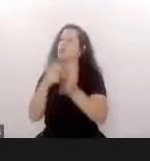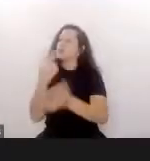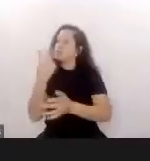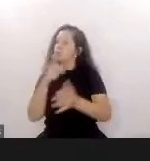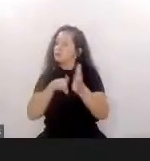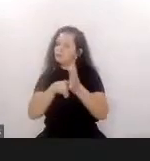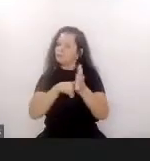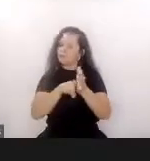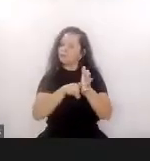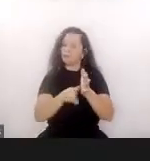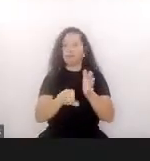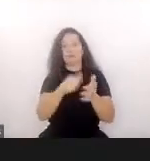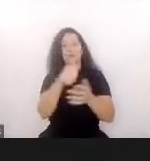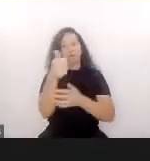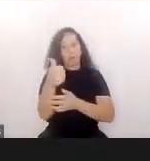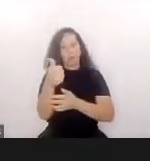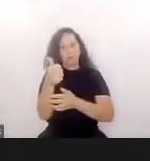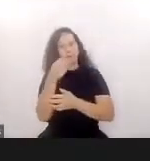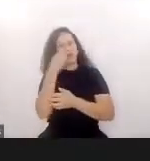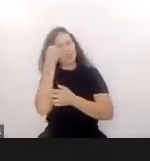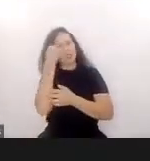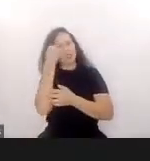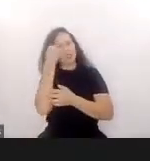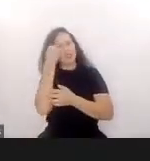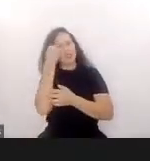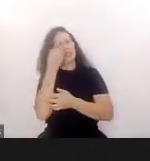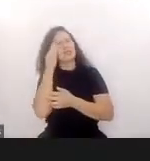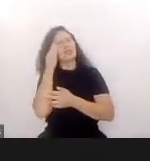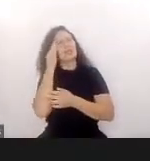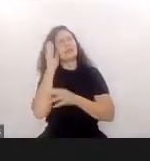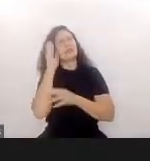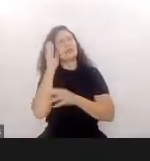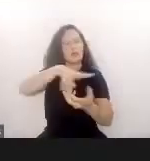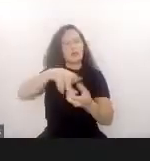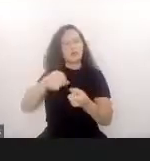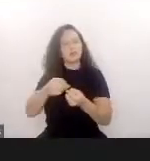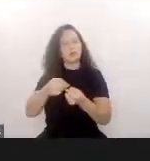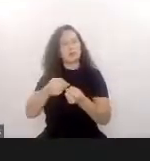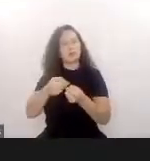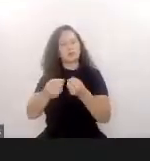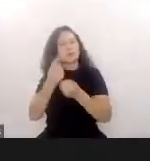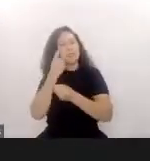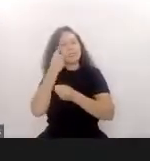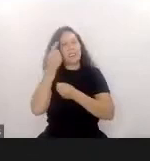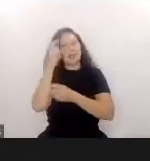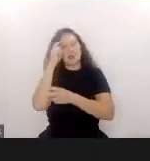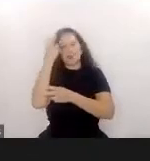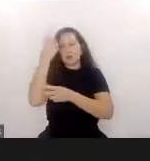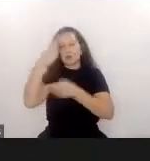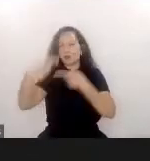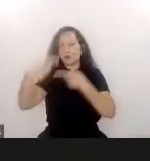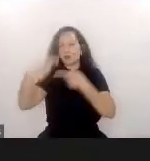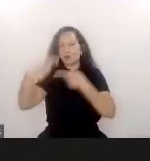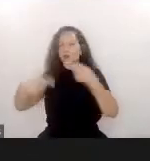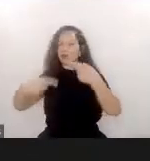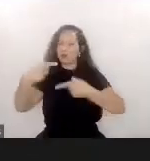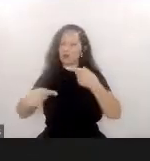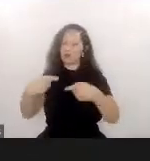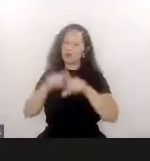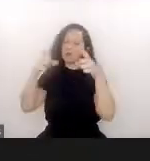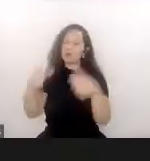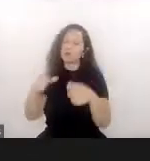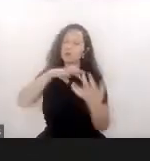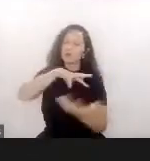tenta entender qual é o lugar do mundo como uma construção cultural e política, o lugar que o mundo ocupou no